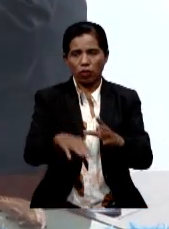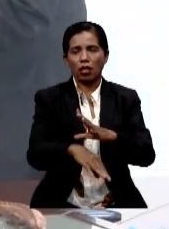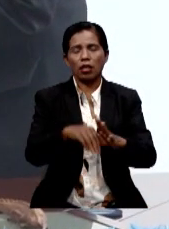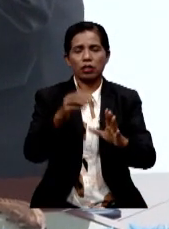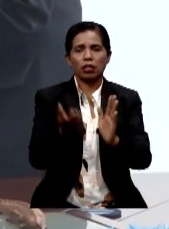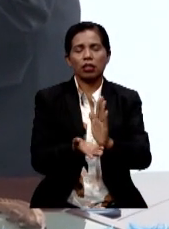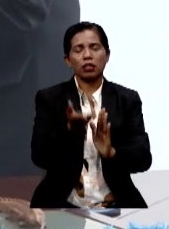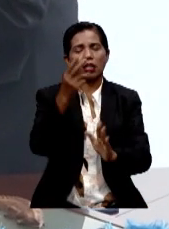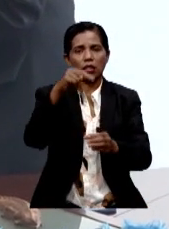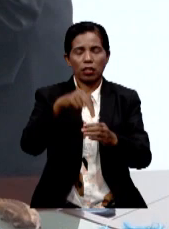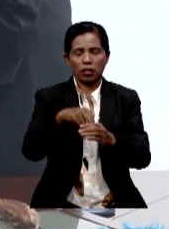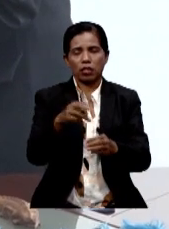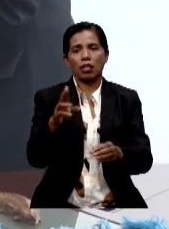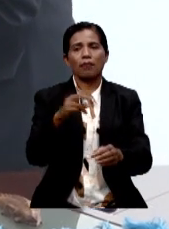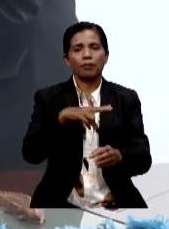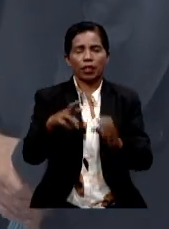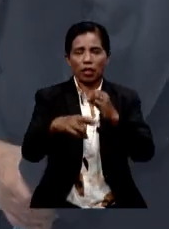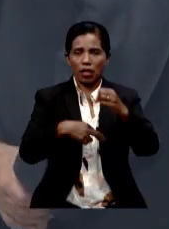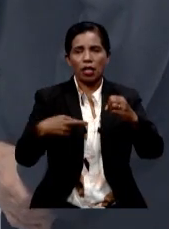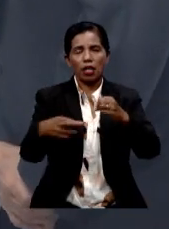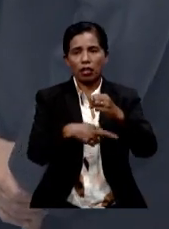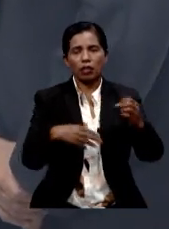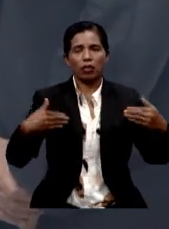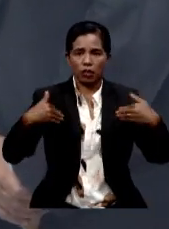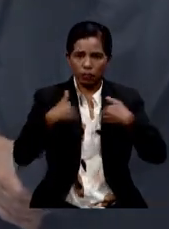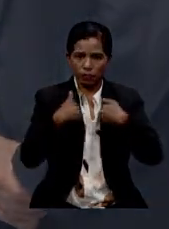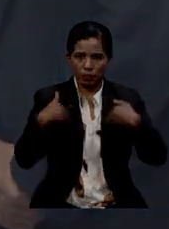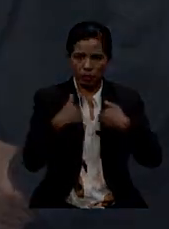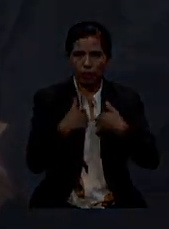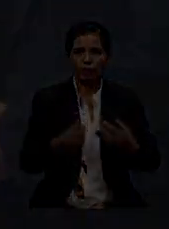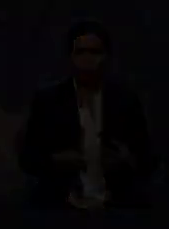produção hare no haki animal. Celina Lopes, Adérito Ximenes, Yemen.